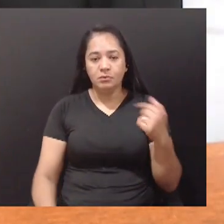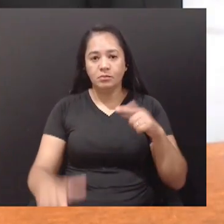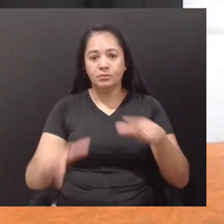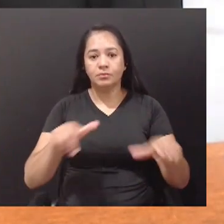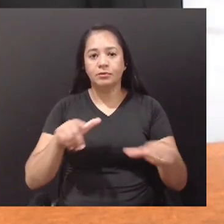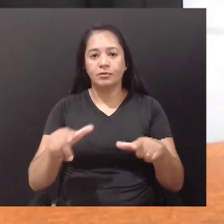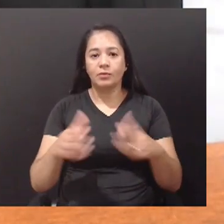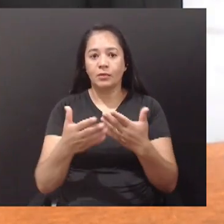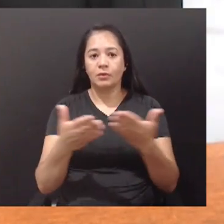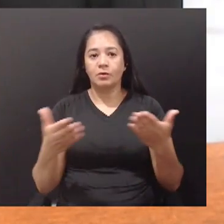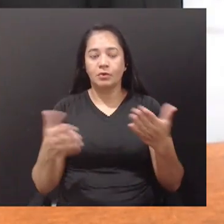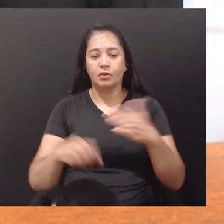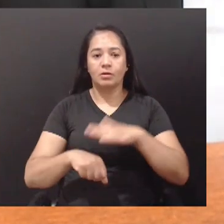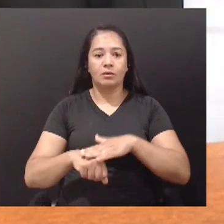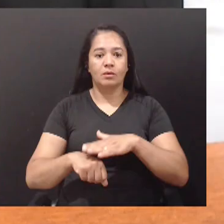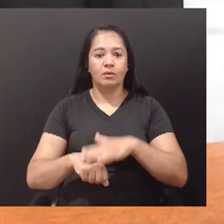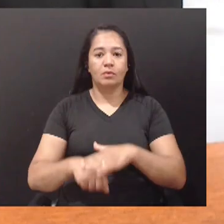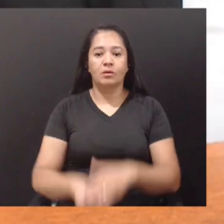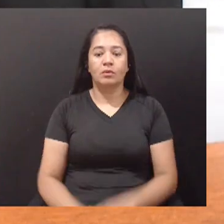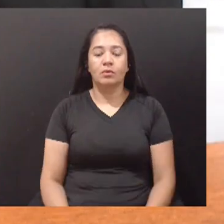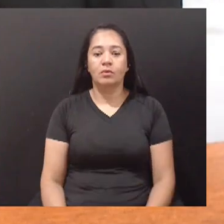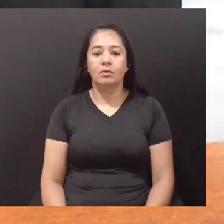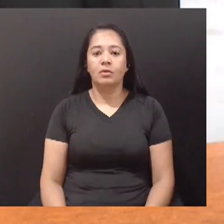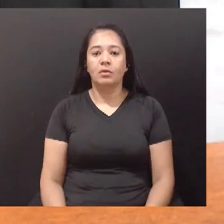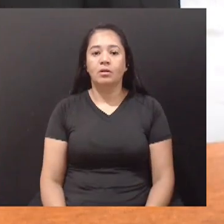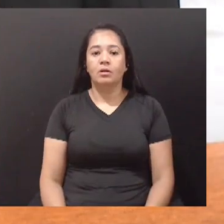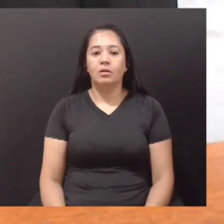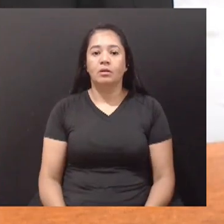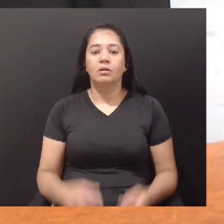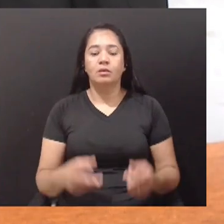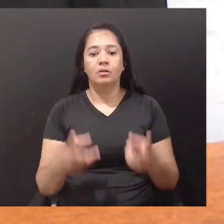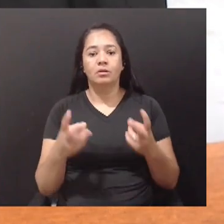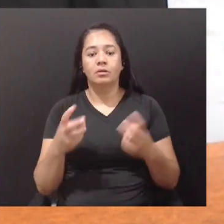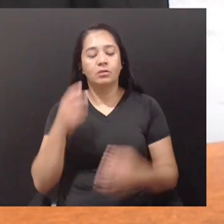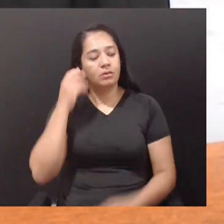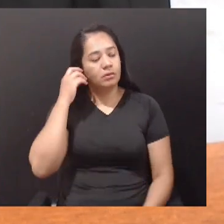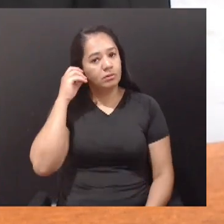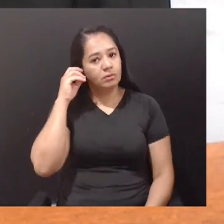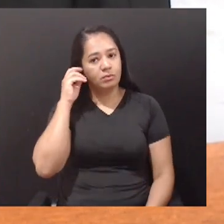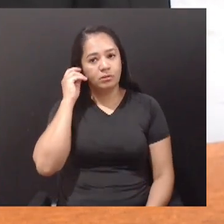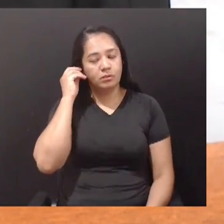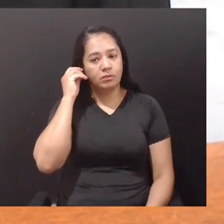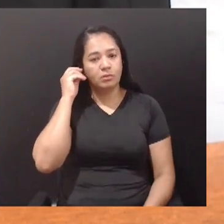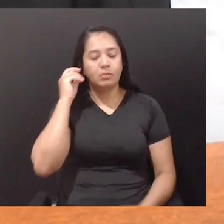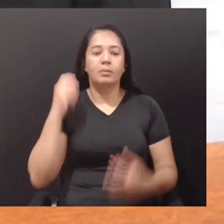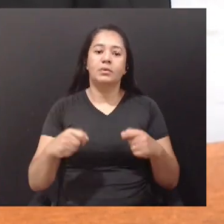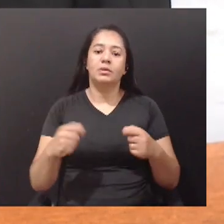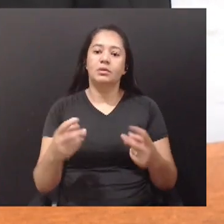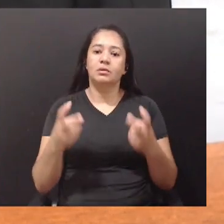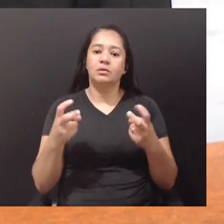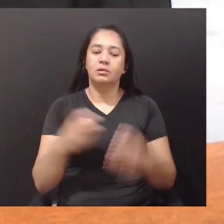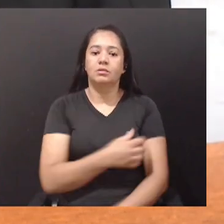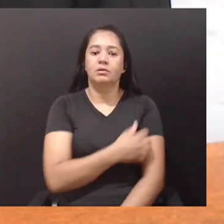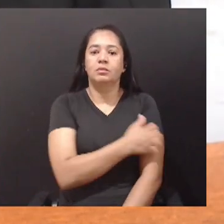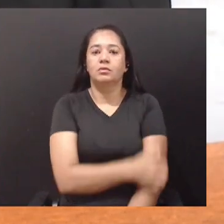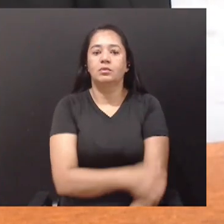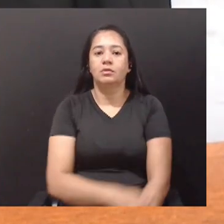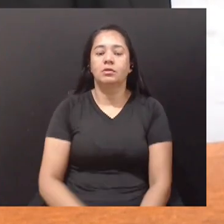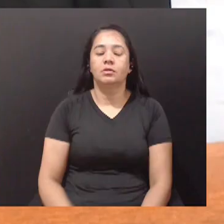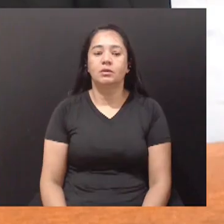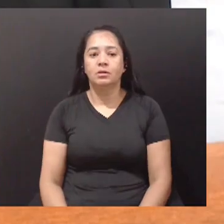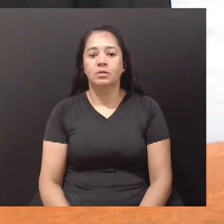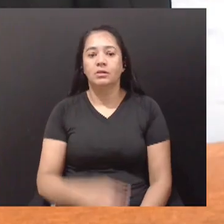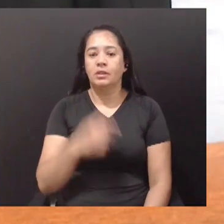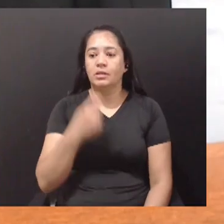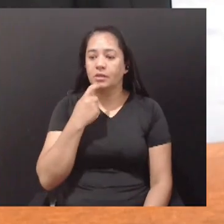e senhoras fazem. E é reconhecido, tem que ser reconhecido, não só na cidade de Campinas, pelo